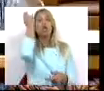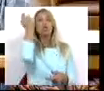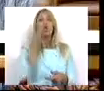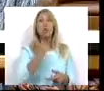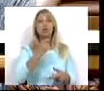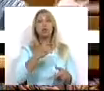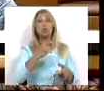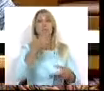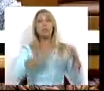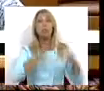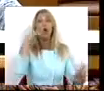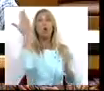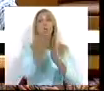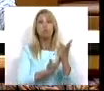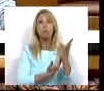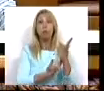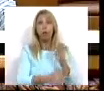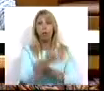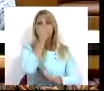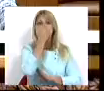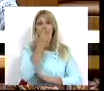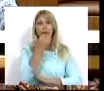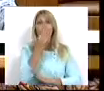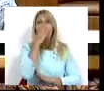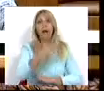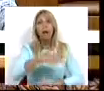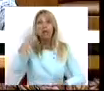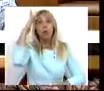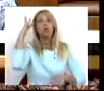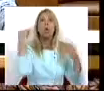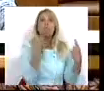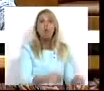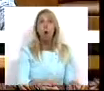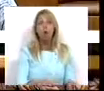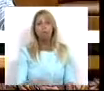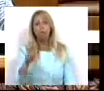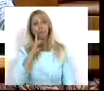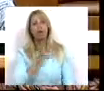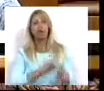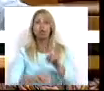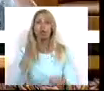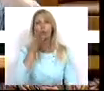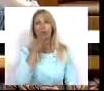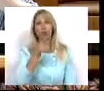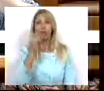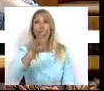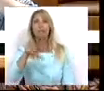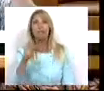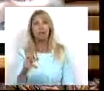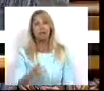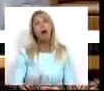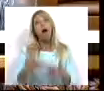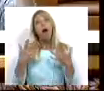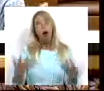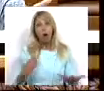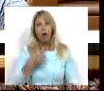que afinal parece que isso foi uma ilusão. A senhora deputada Teresa Leal Coelho, agora palavras minhas